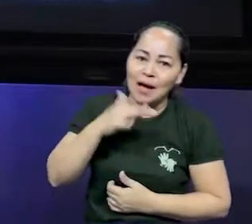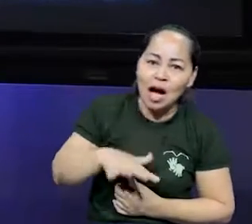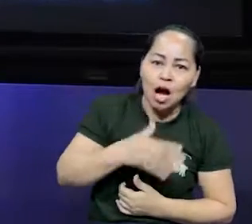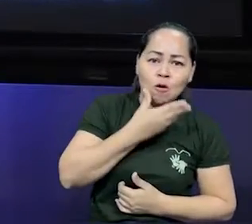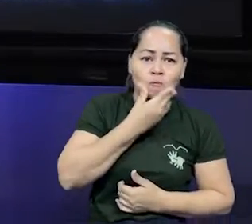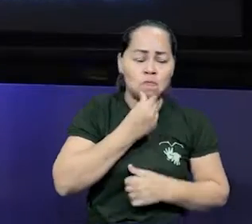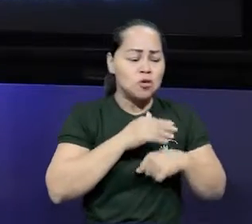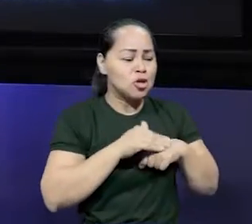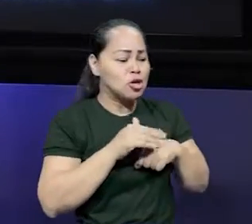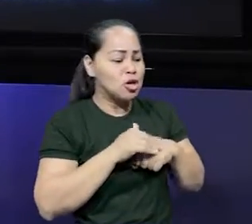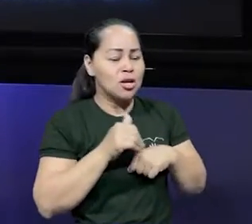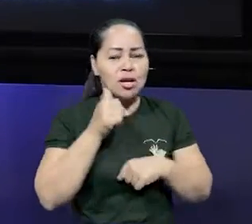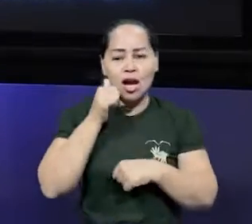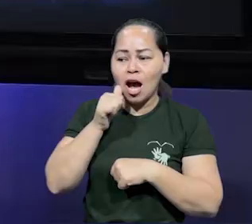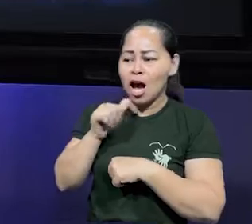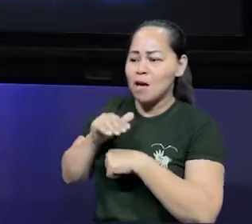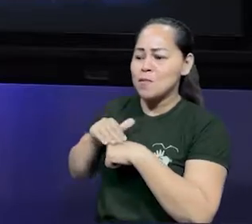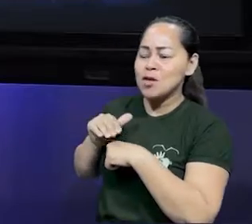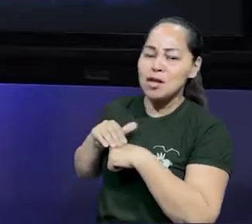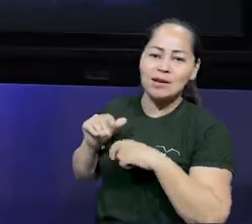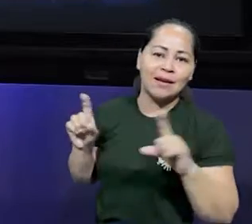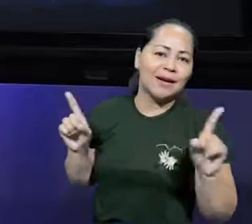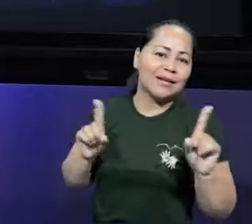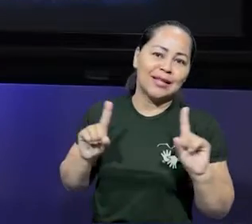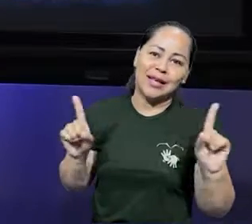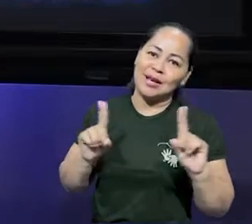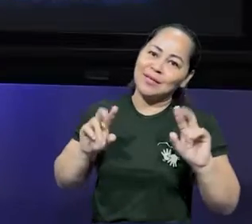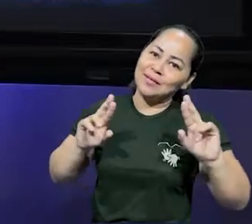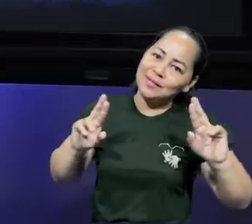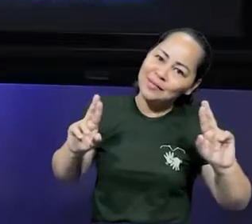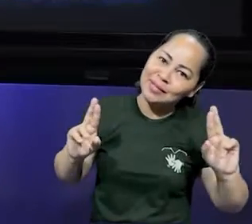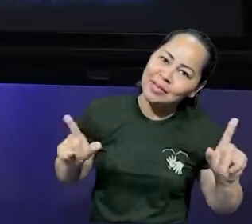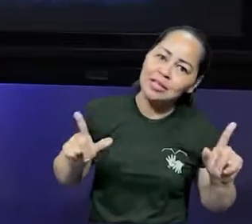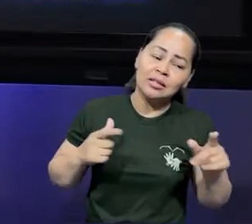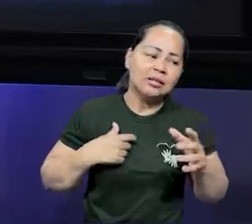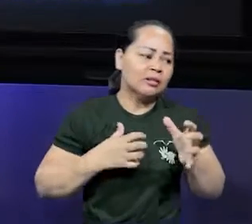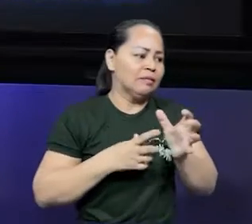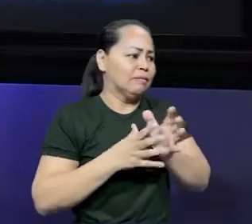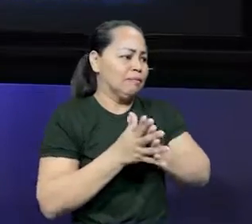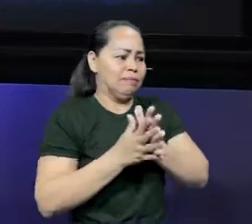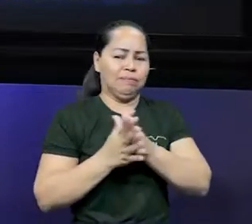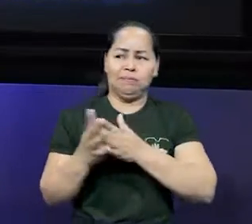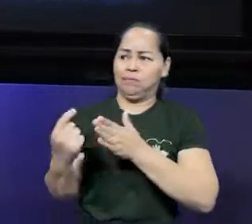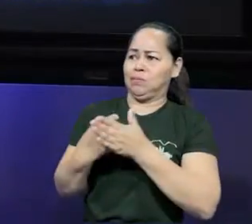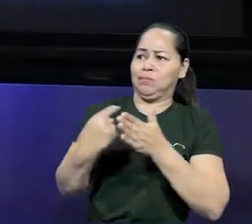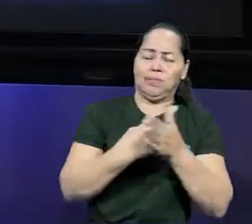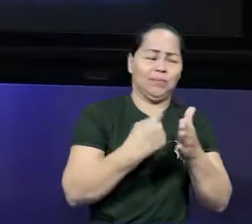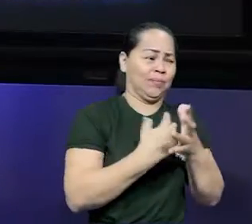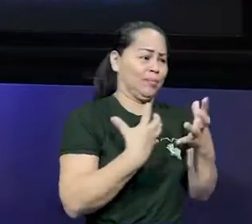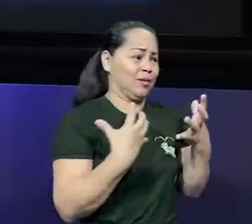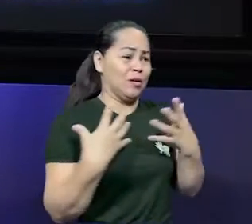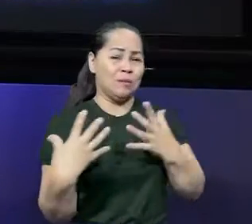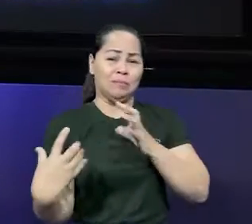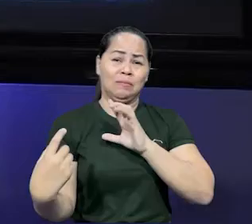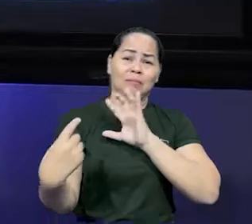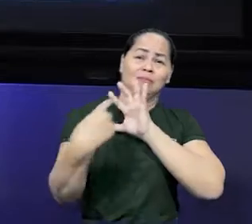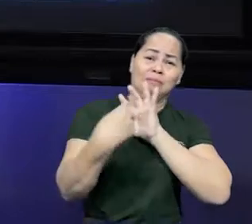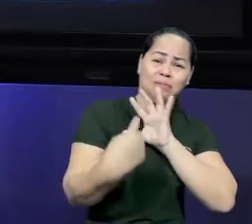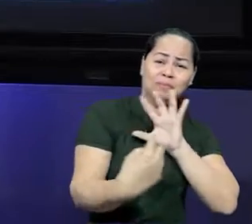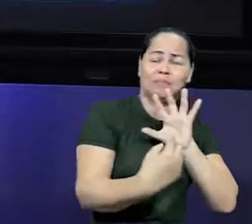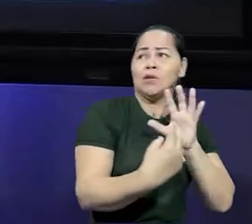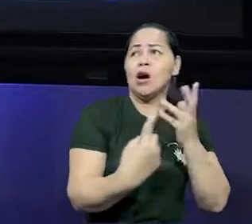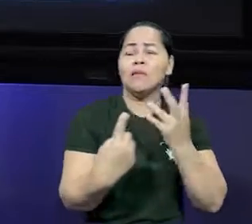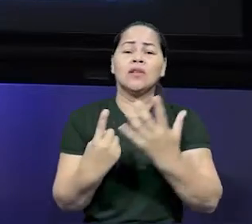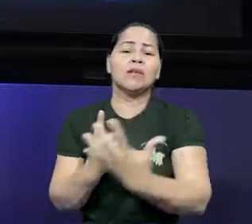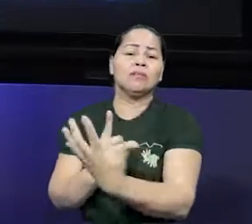a menininha, já começa a ter outros anseios e ser cobrado por outras coisas pelos adultos.